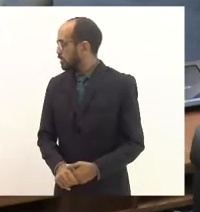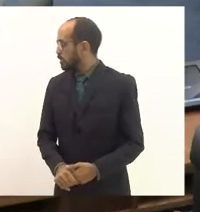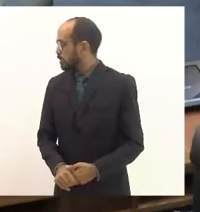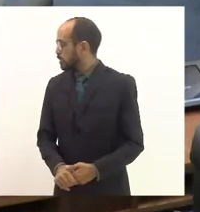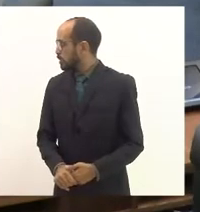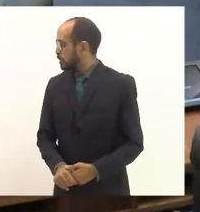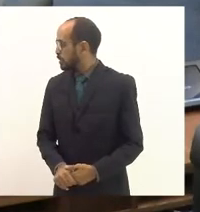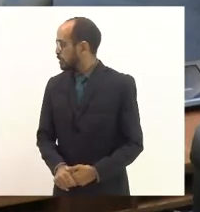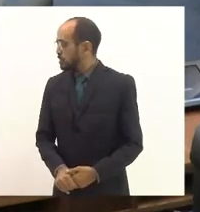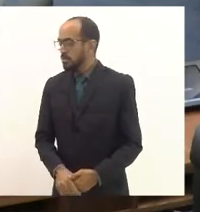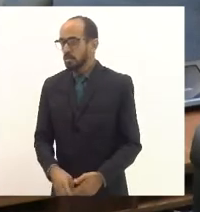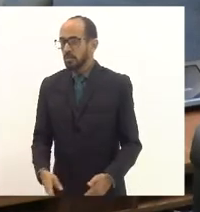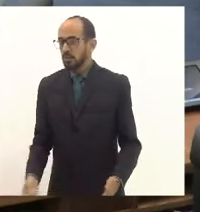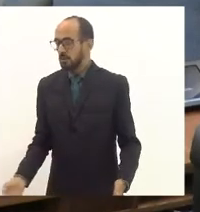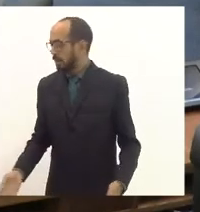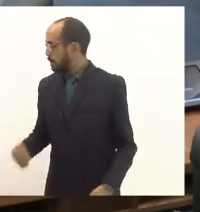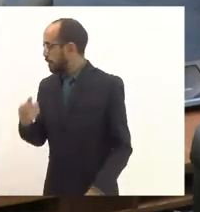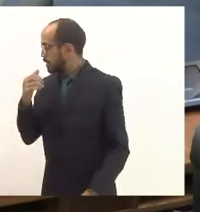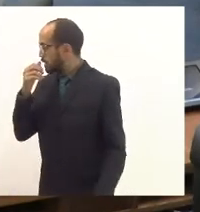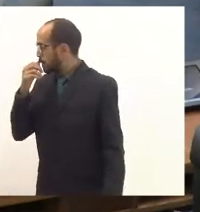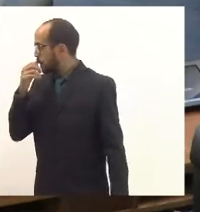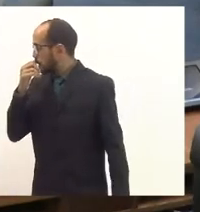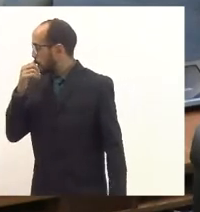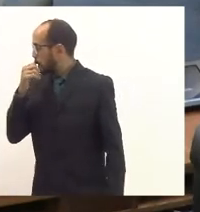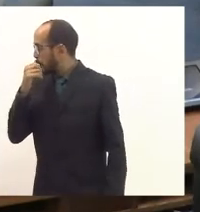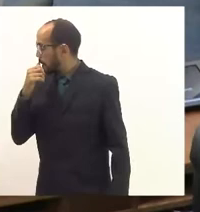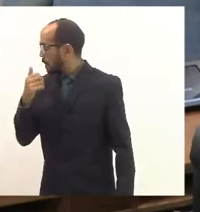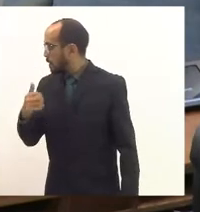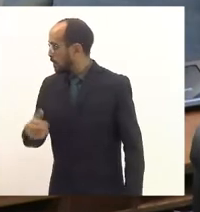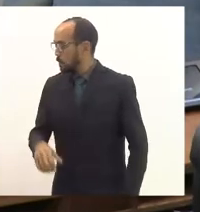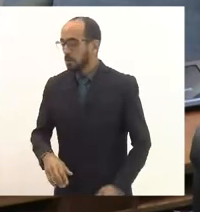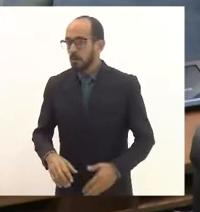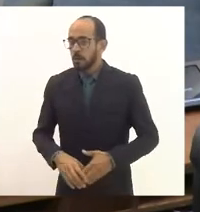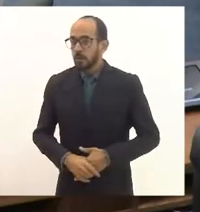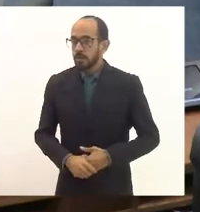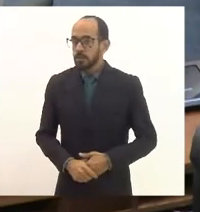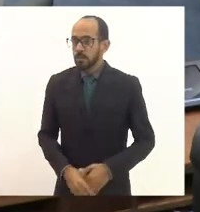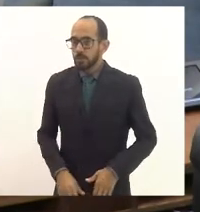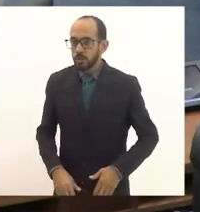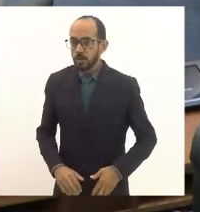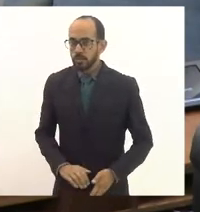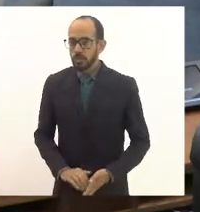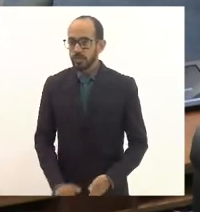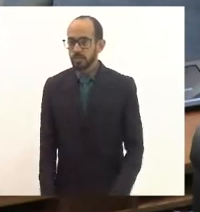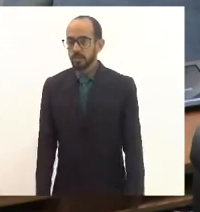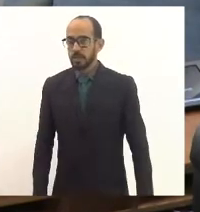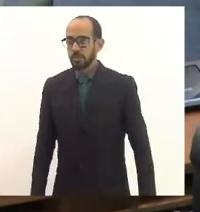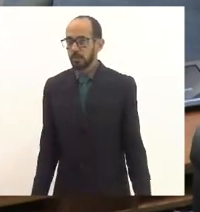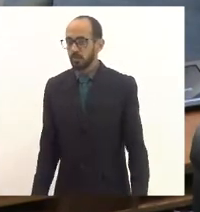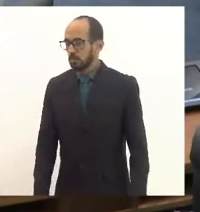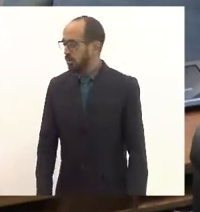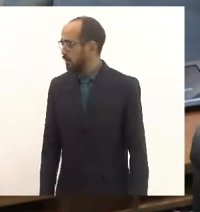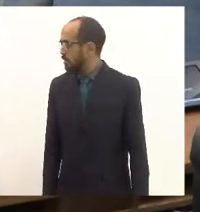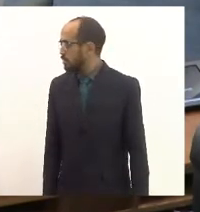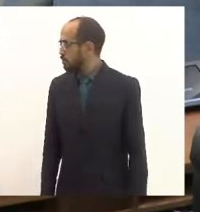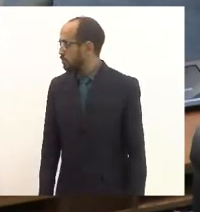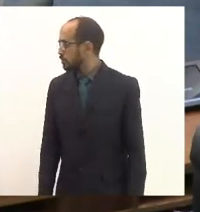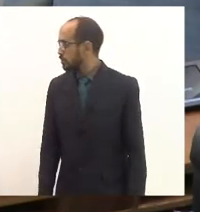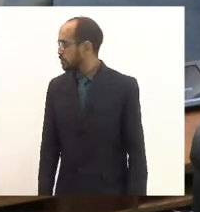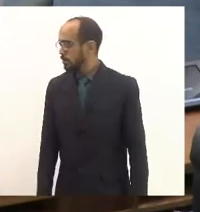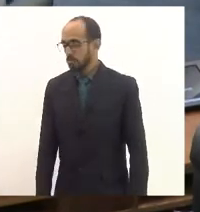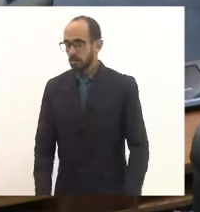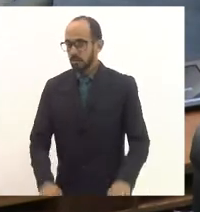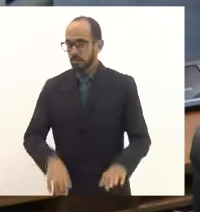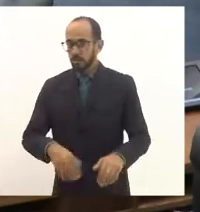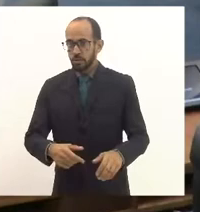Ceasa. Vamos, Marquinho. Estou falando o nome dos coautores. Deputado Dr. Serginho. Então, vou voltar tudo de